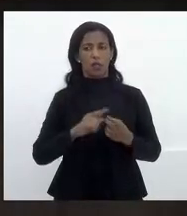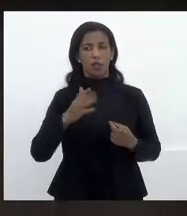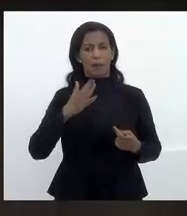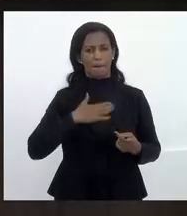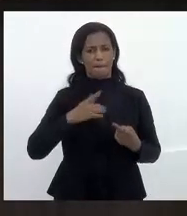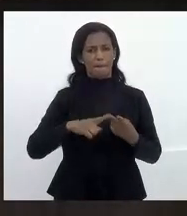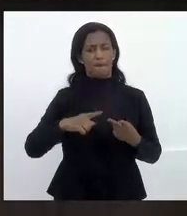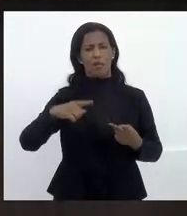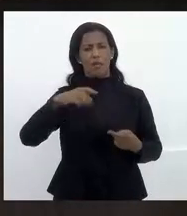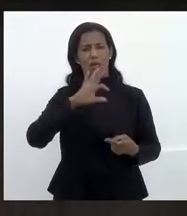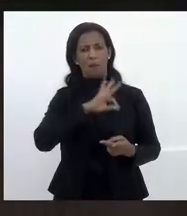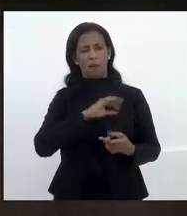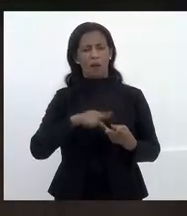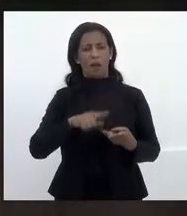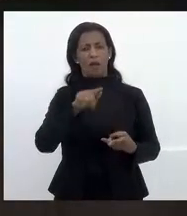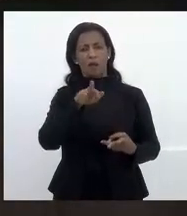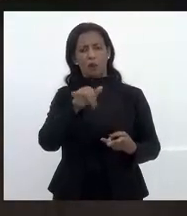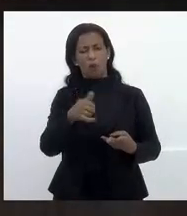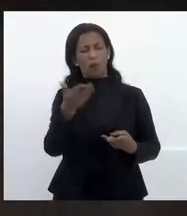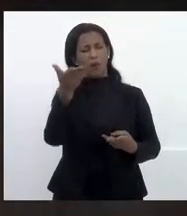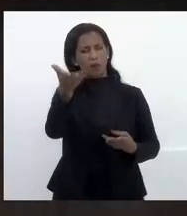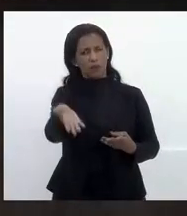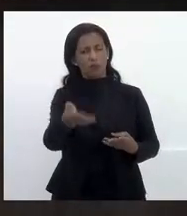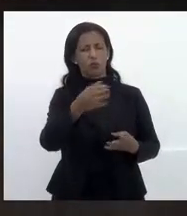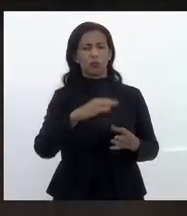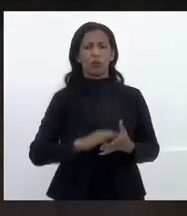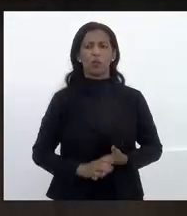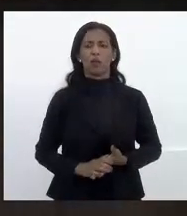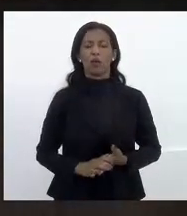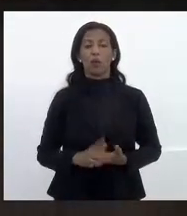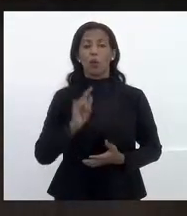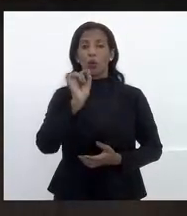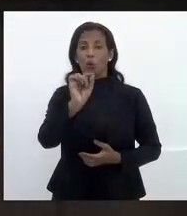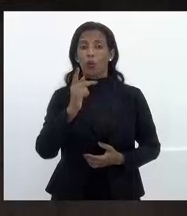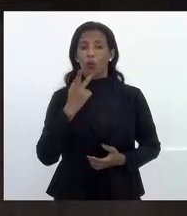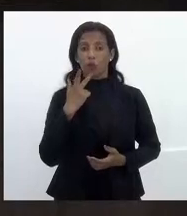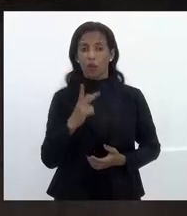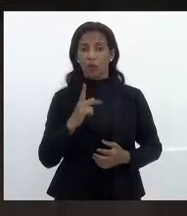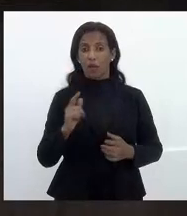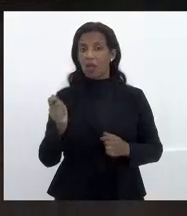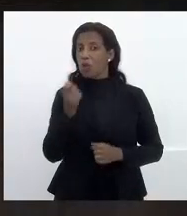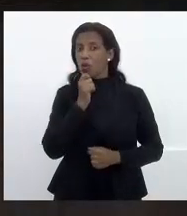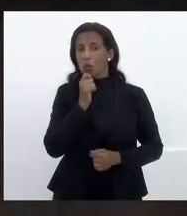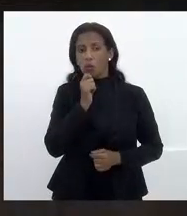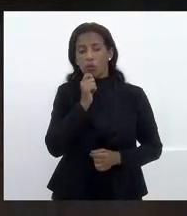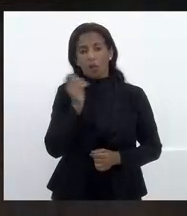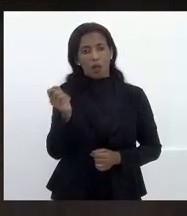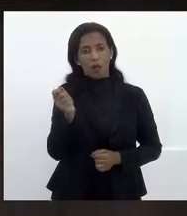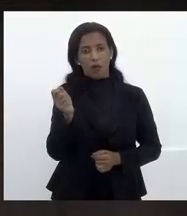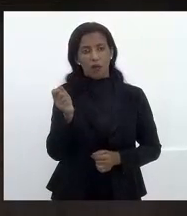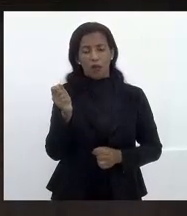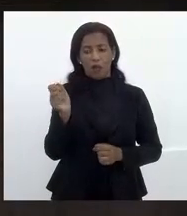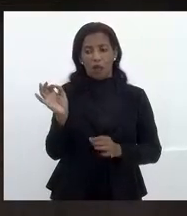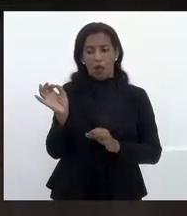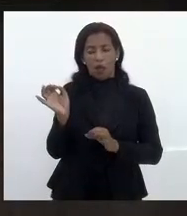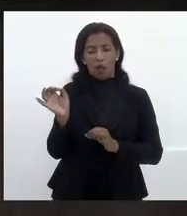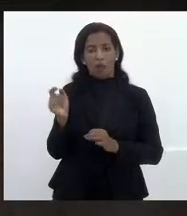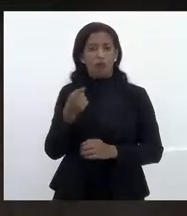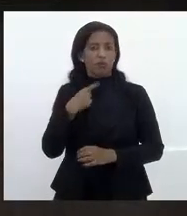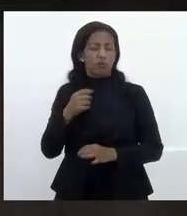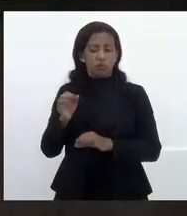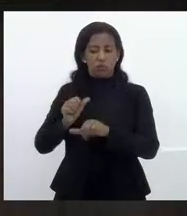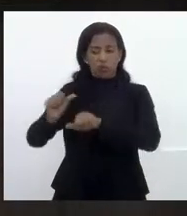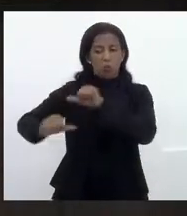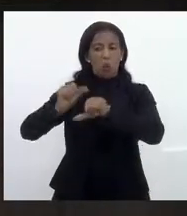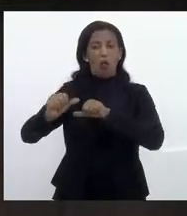deputado Carlos Augusto Deputado Gualberto vossa excelência enfim o que eu quero dizer é que não houve intenção de mudar não a nova PEC